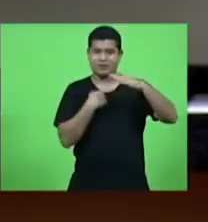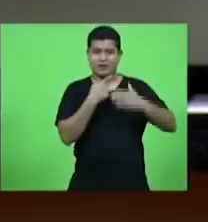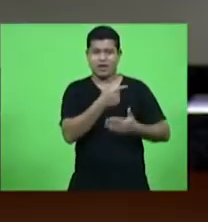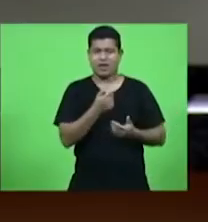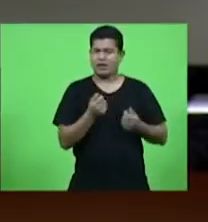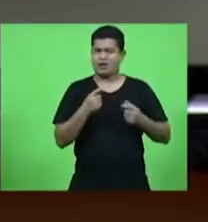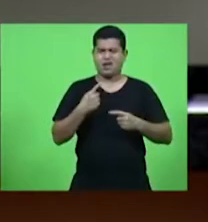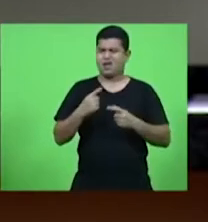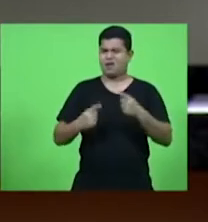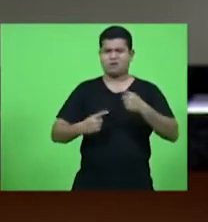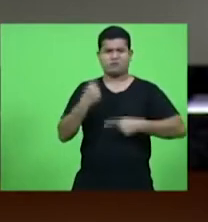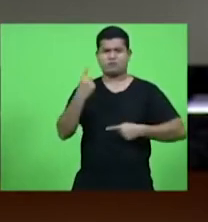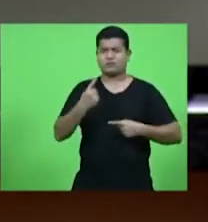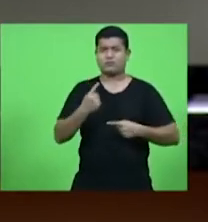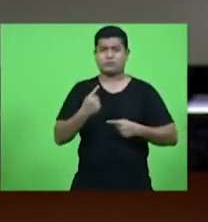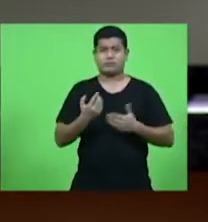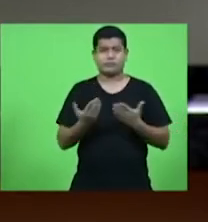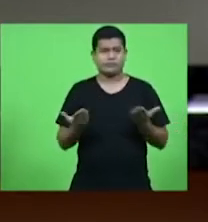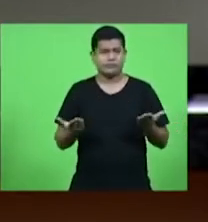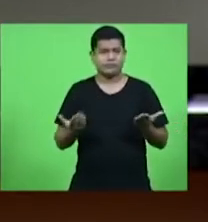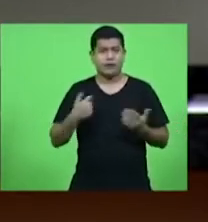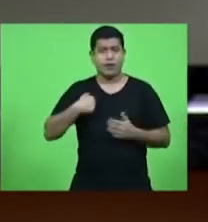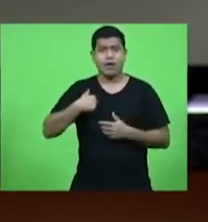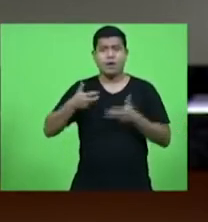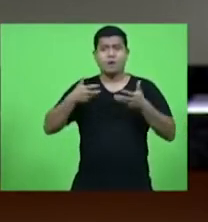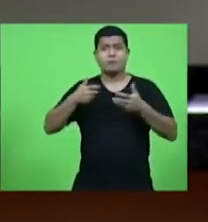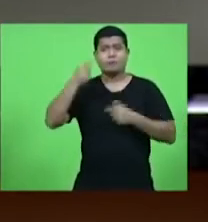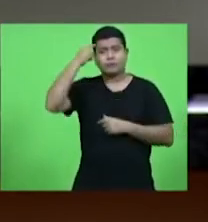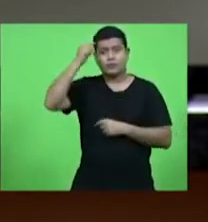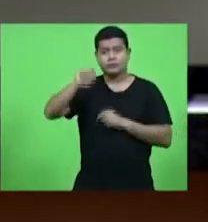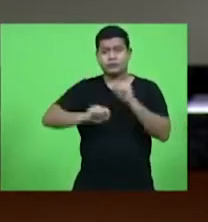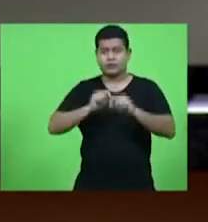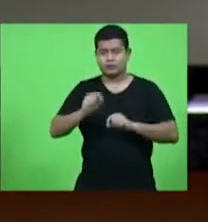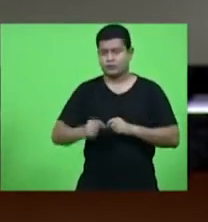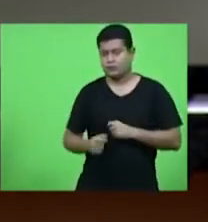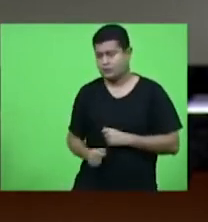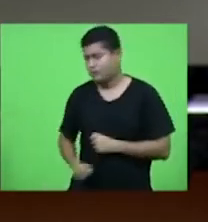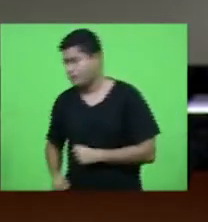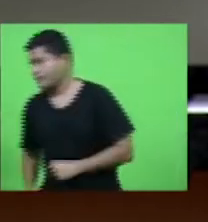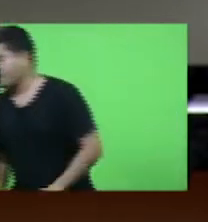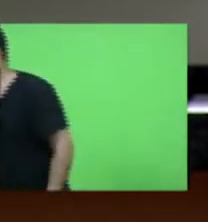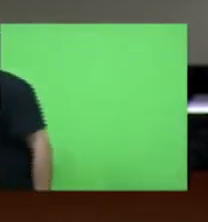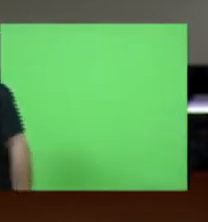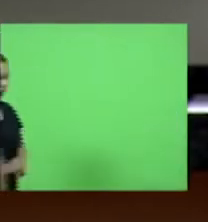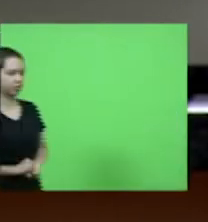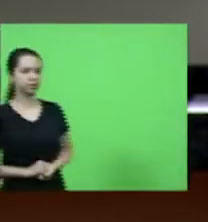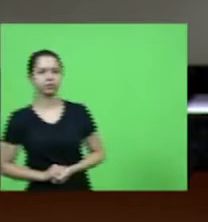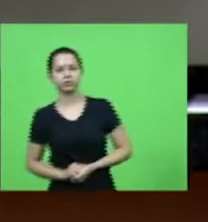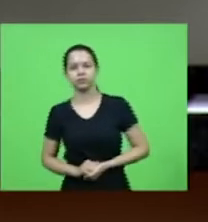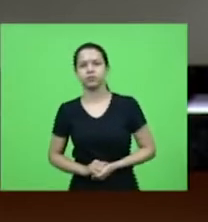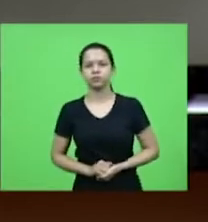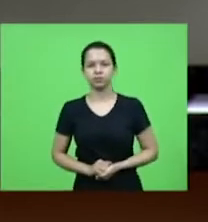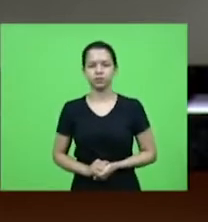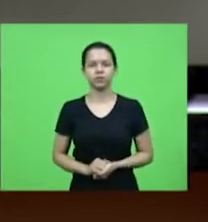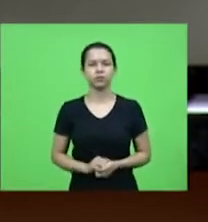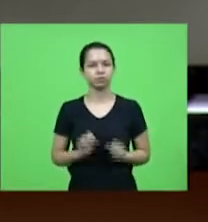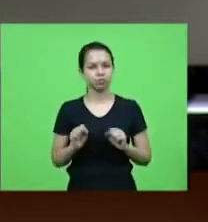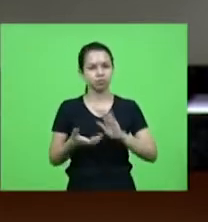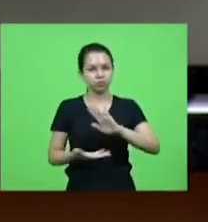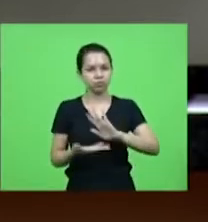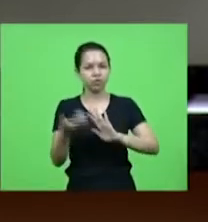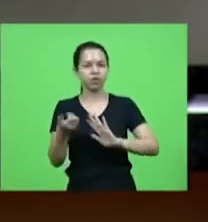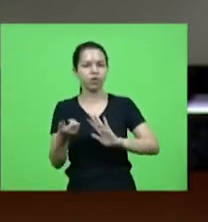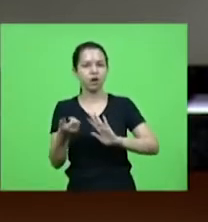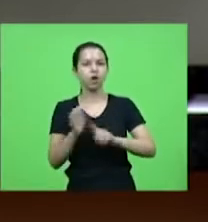a minha intenção Deputado José Milton Scheffer que é o líder do governo é a gente colocará frente a frente para a gente tira as